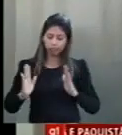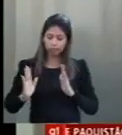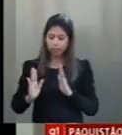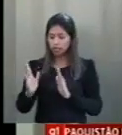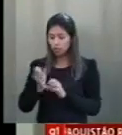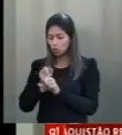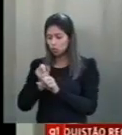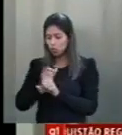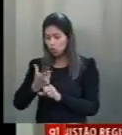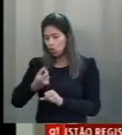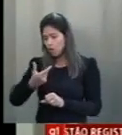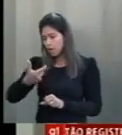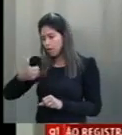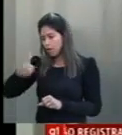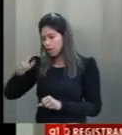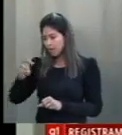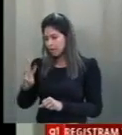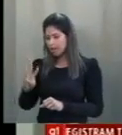encontradas